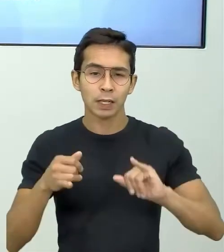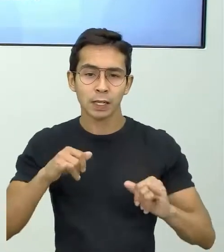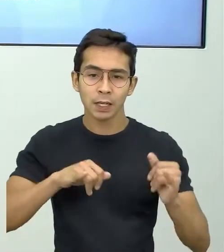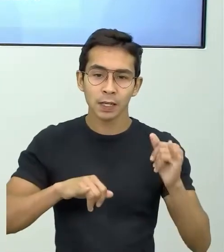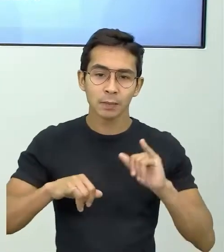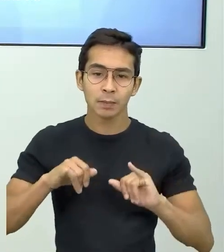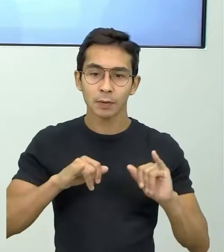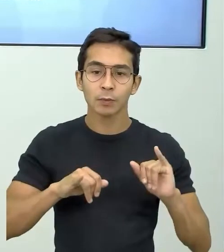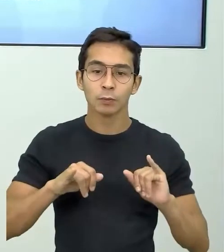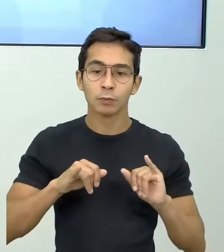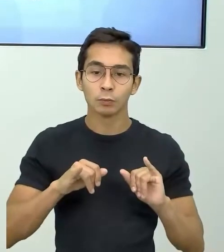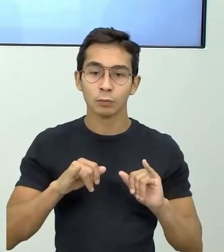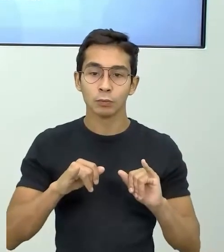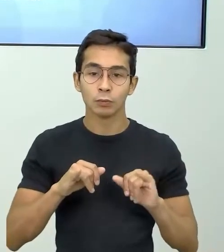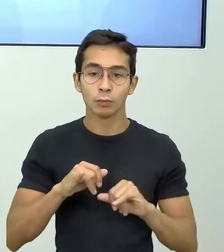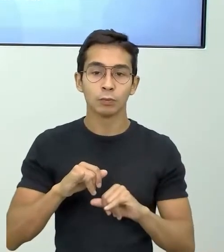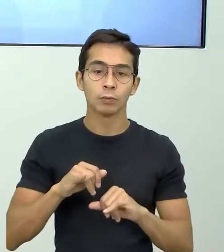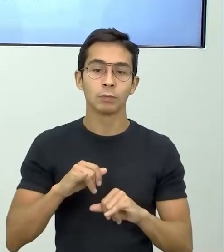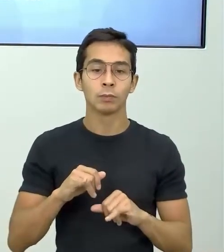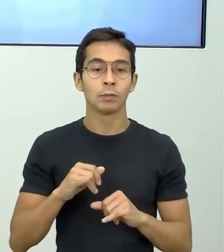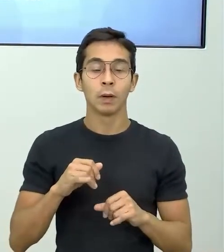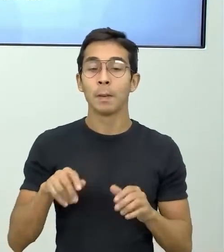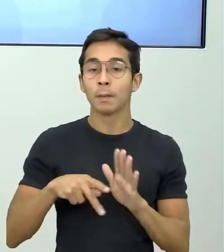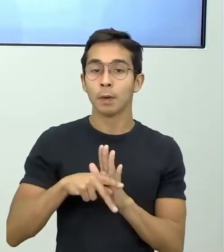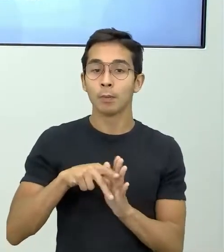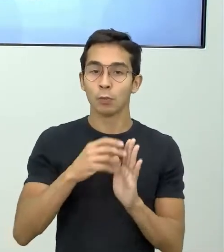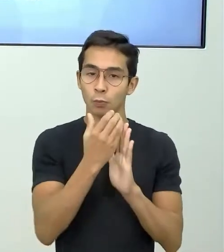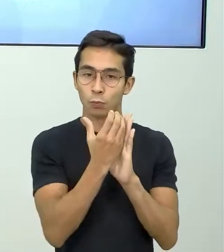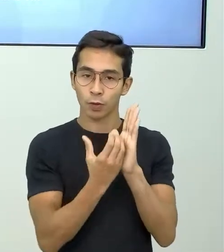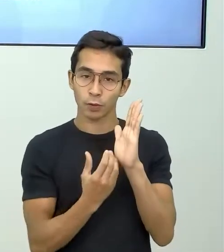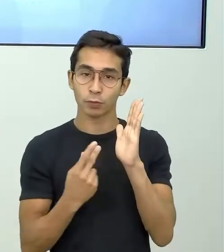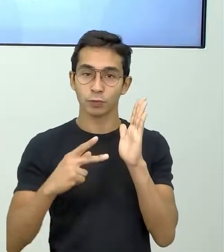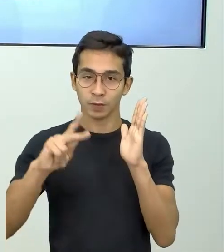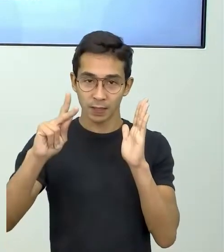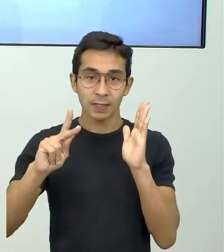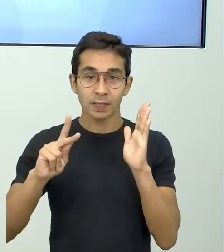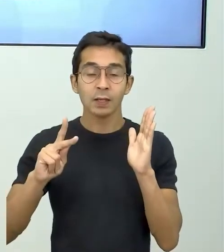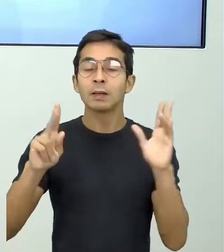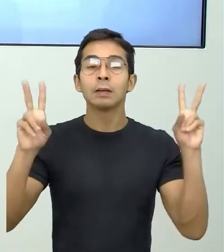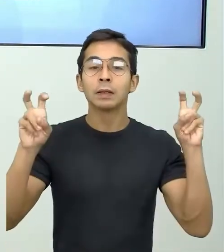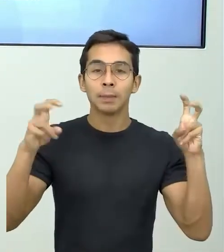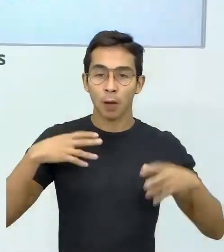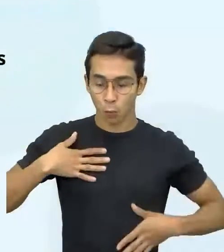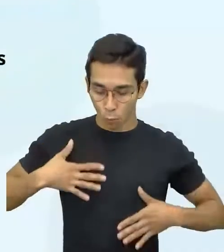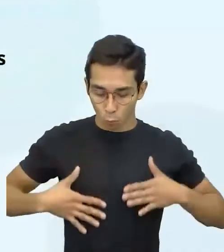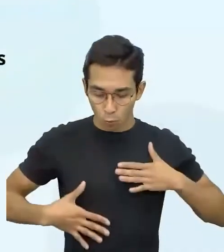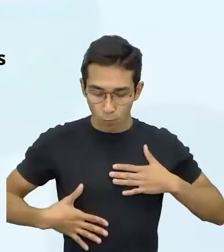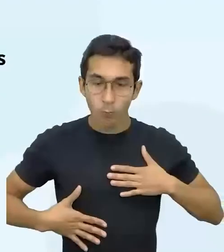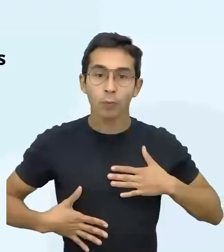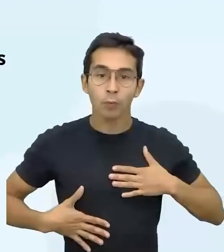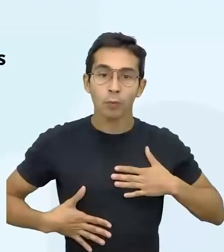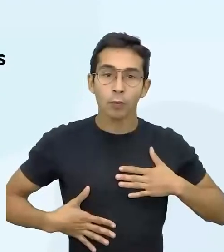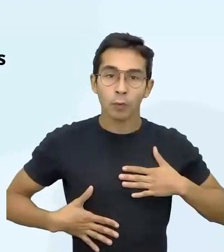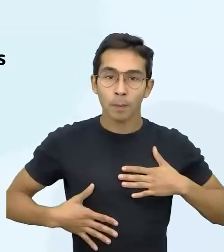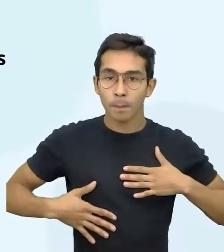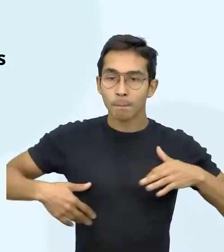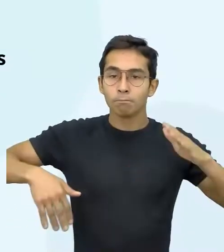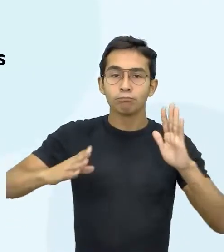saúde e linguagens que pertence à unidade curricular Corpos em Movimento, Cultura e